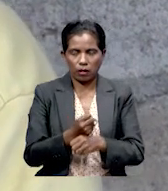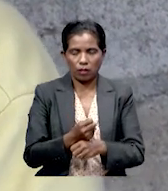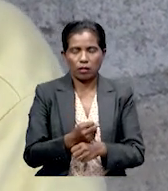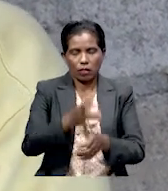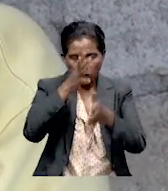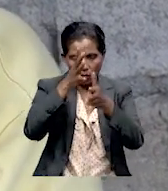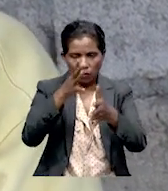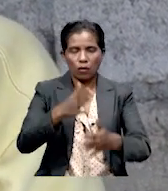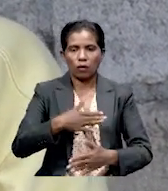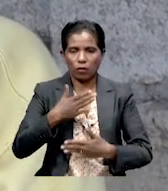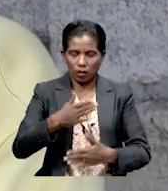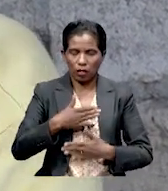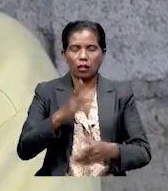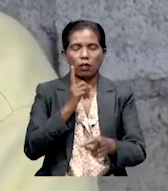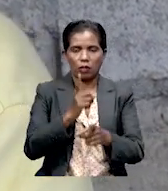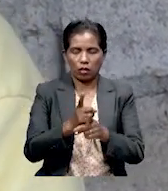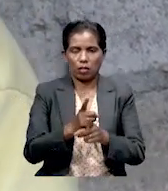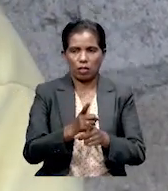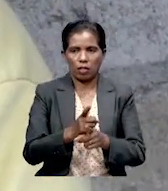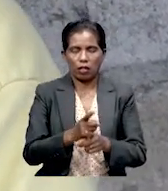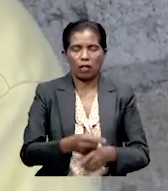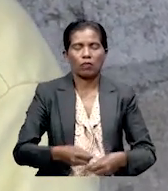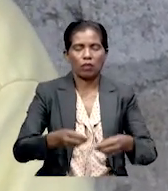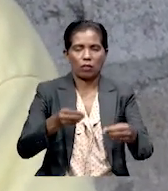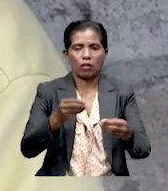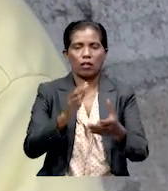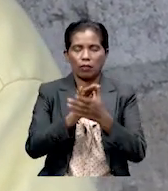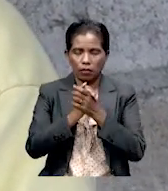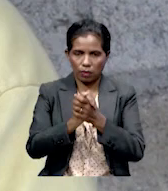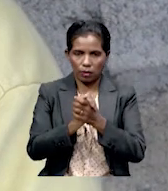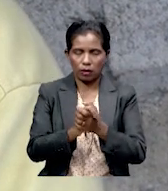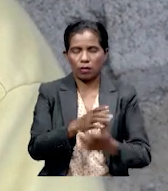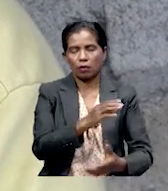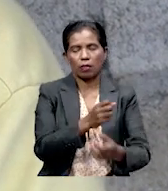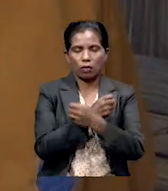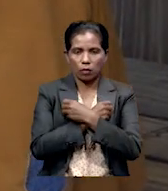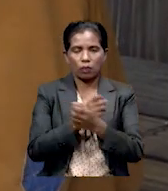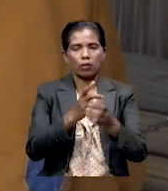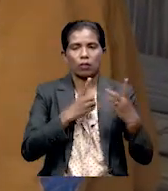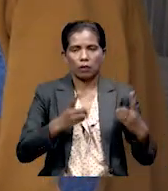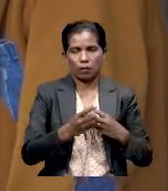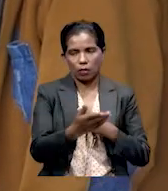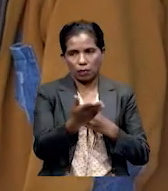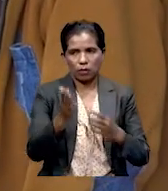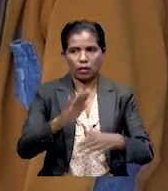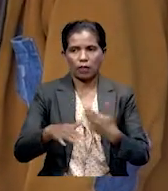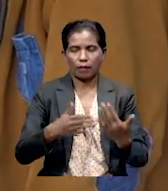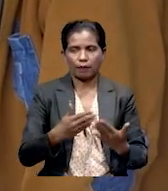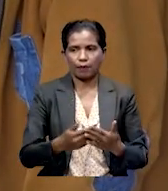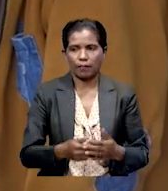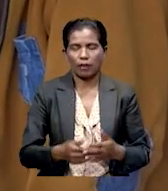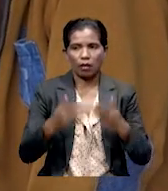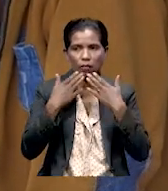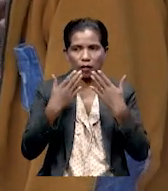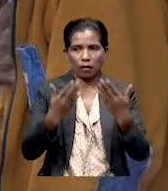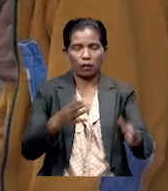te tebes, a bo a toa bo nia cumprimentos, a qua vot ho domi vai tu vo sira. Calvo Ademos agradece